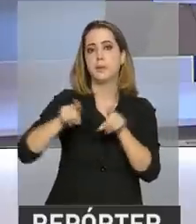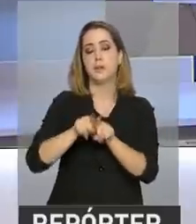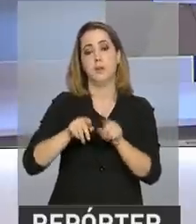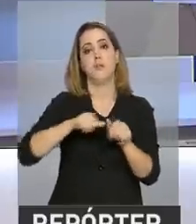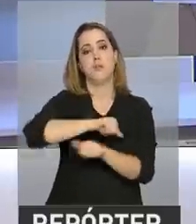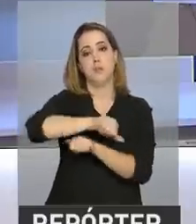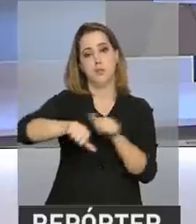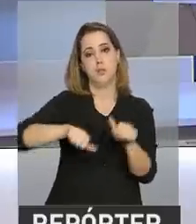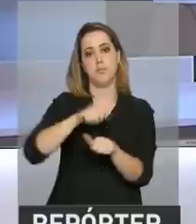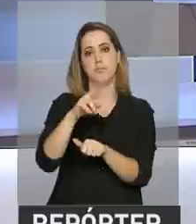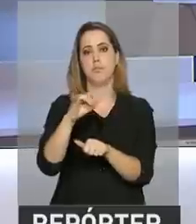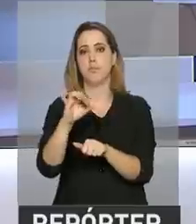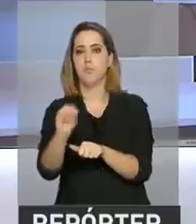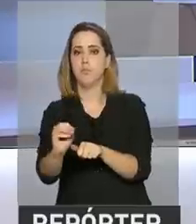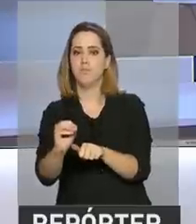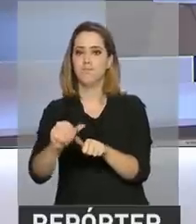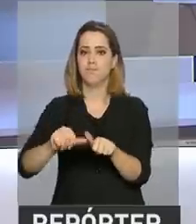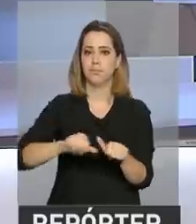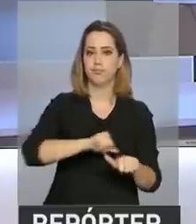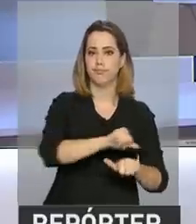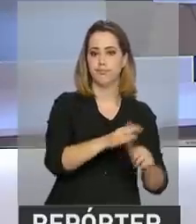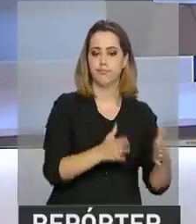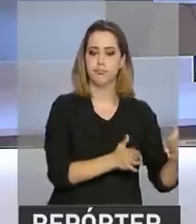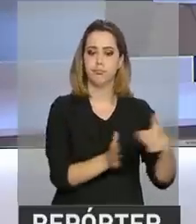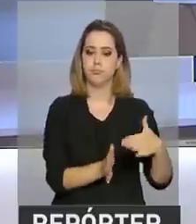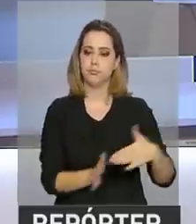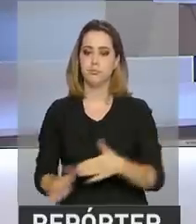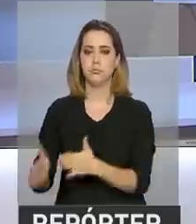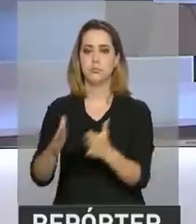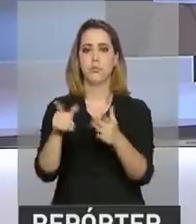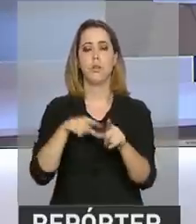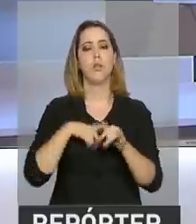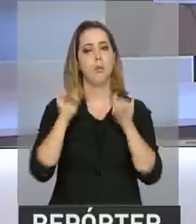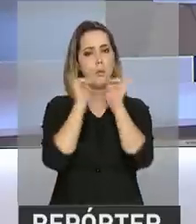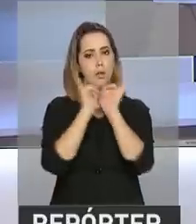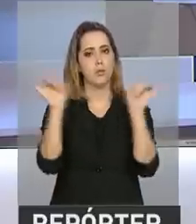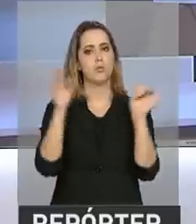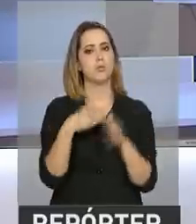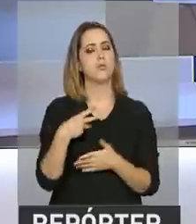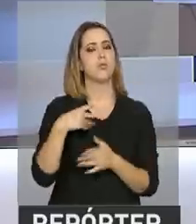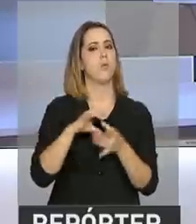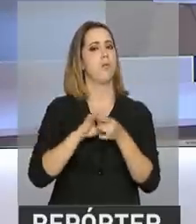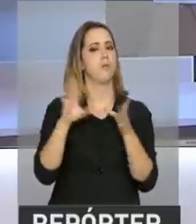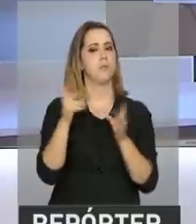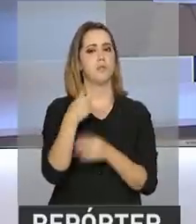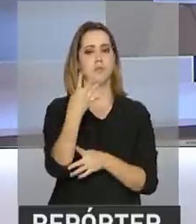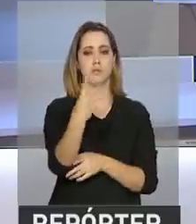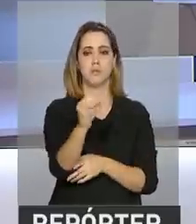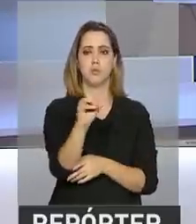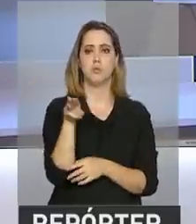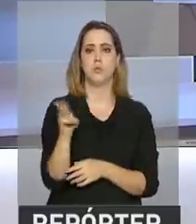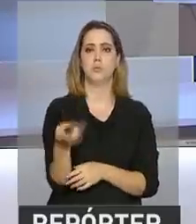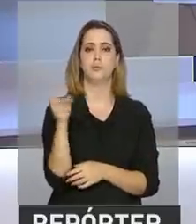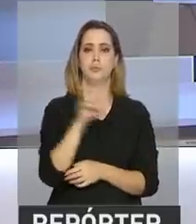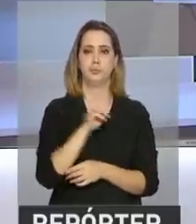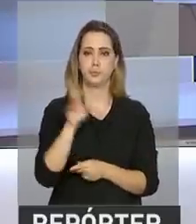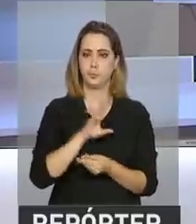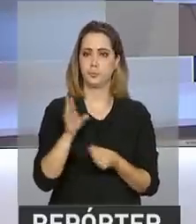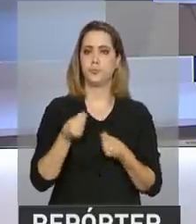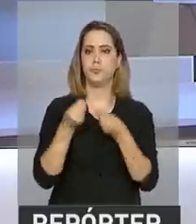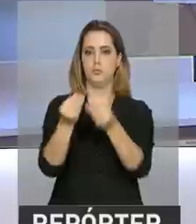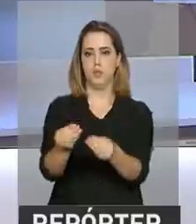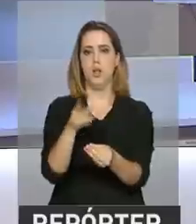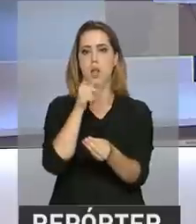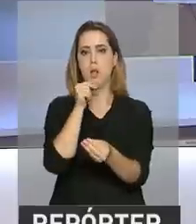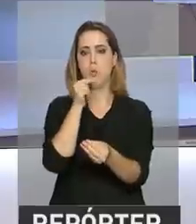Francisco. Durante a inauguração, Michel Temer também anunciou a liberação de mais de 40 milhões de reais para levar água para mais